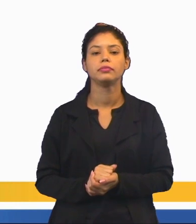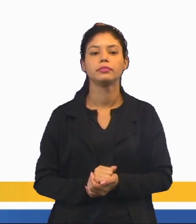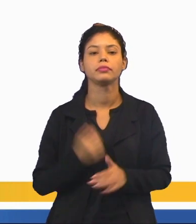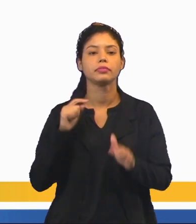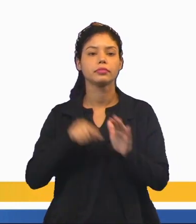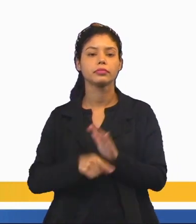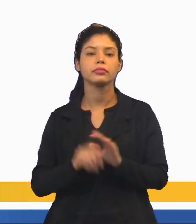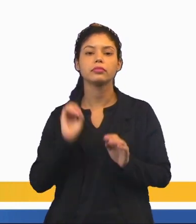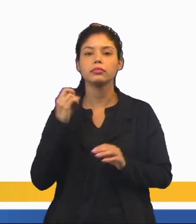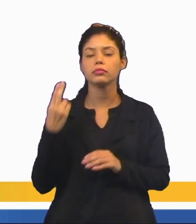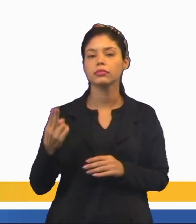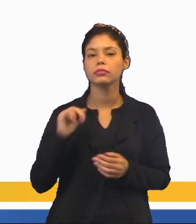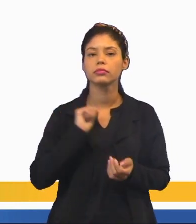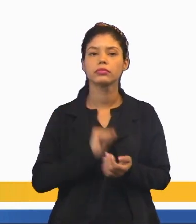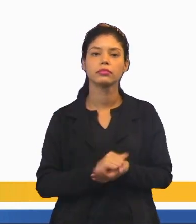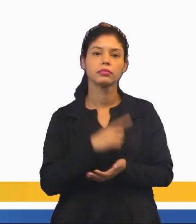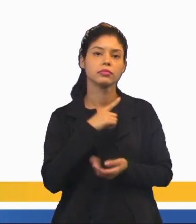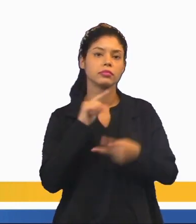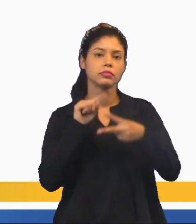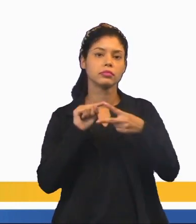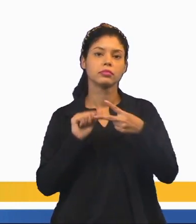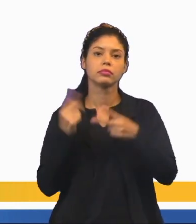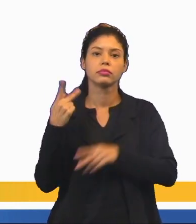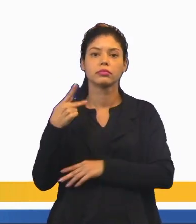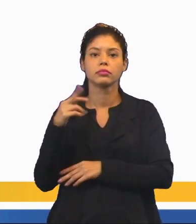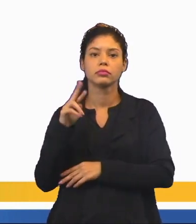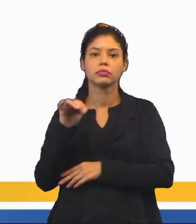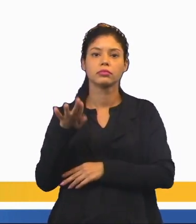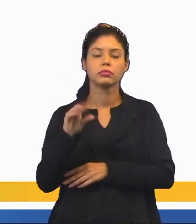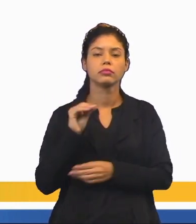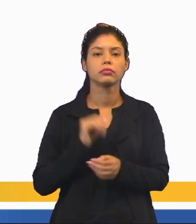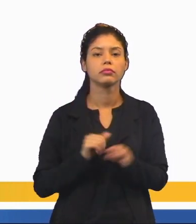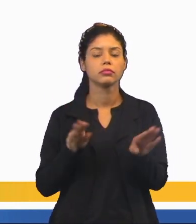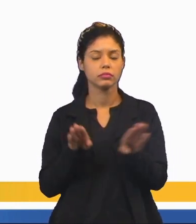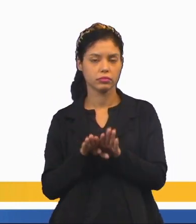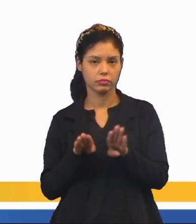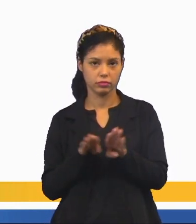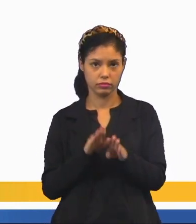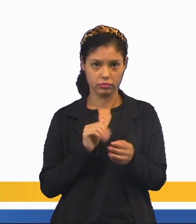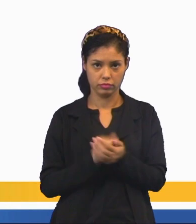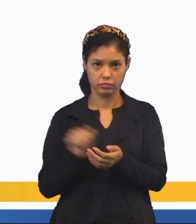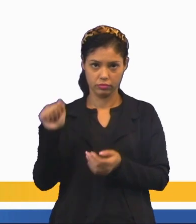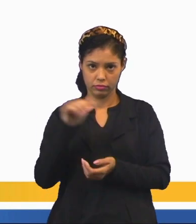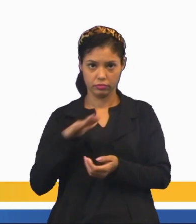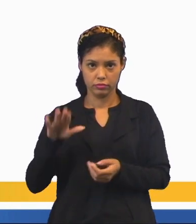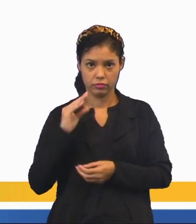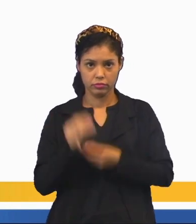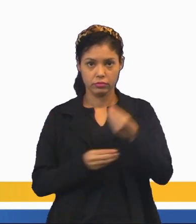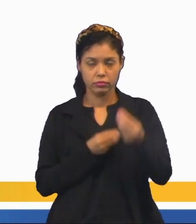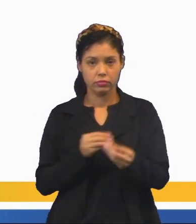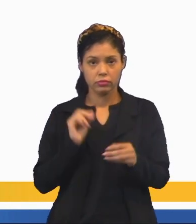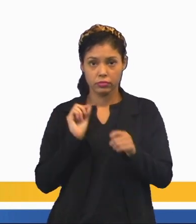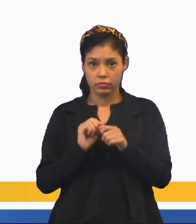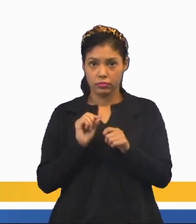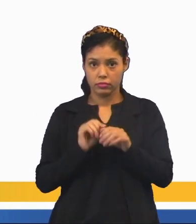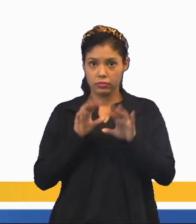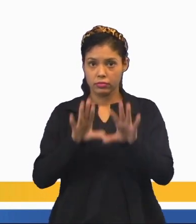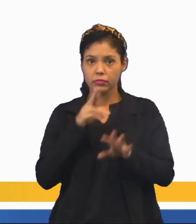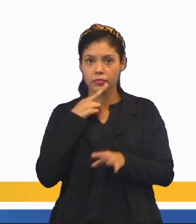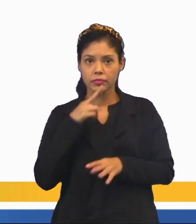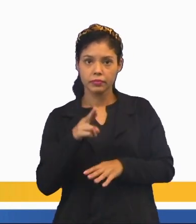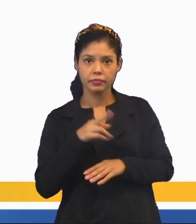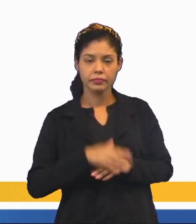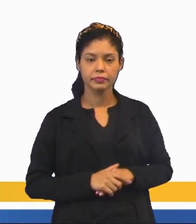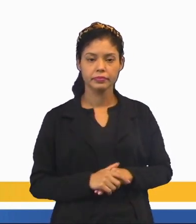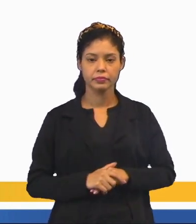parte interna. Ou seja, eu vou ter aí o perímetro e vou ter também a área. Como que eu faço para fazer esse